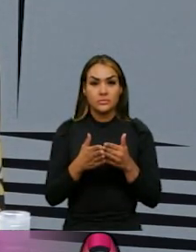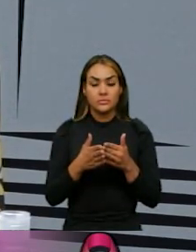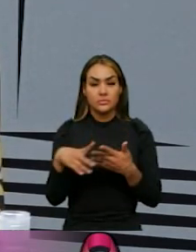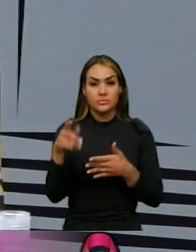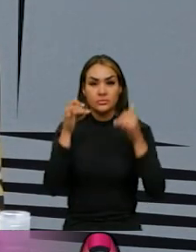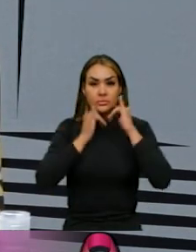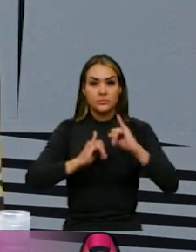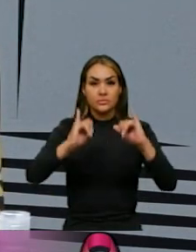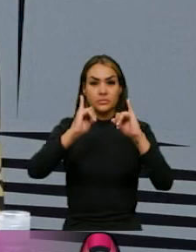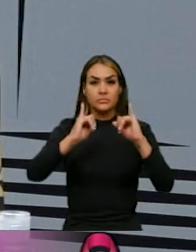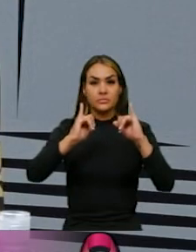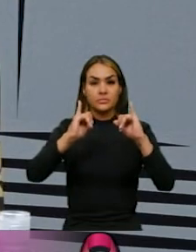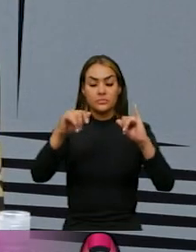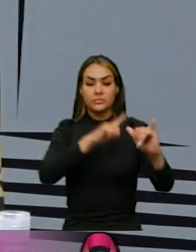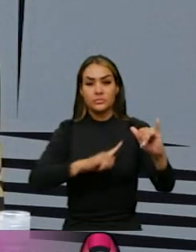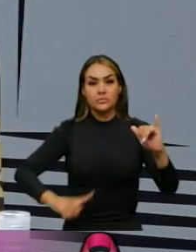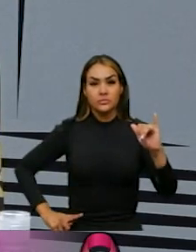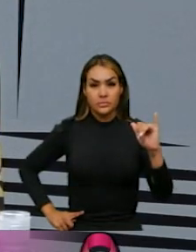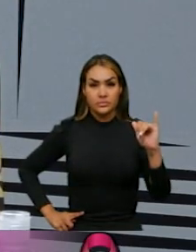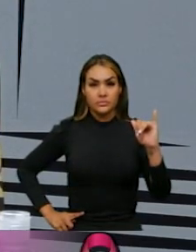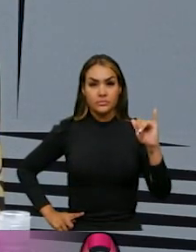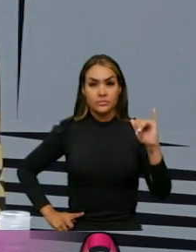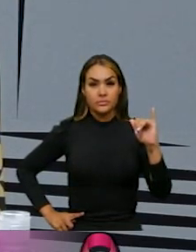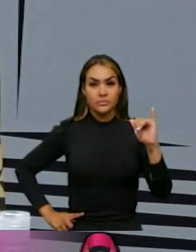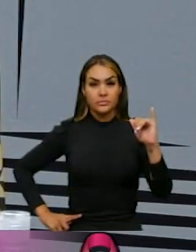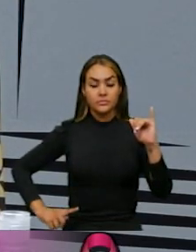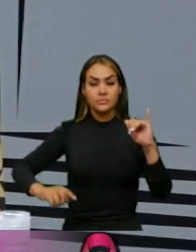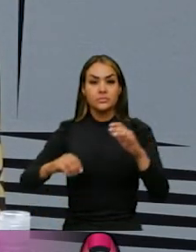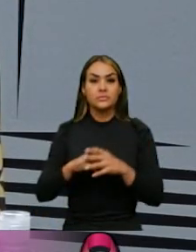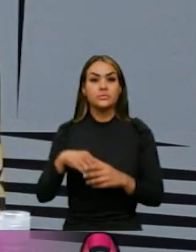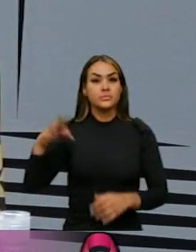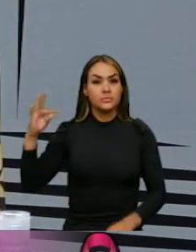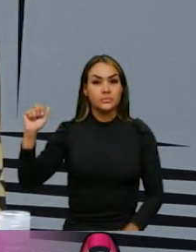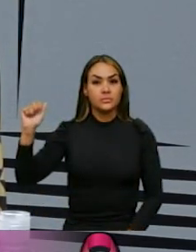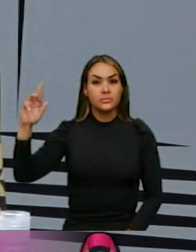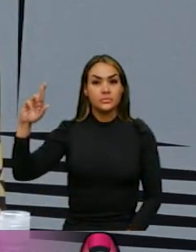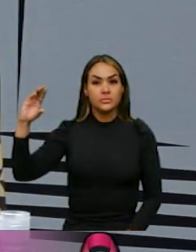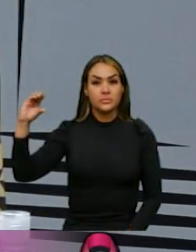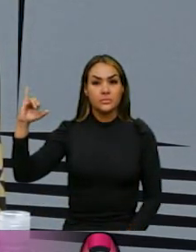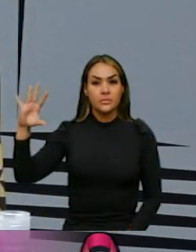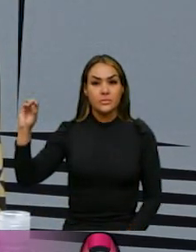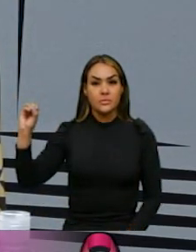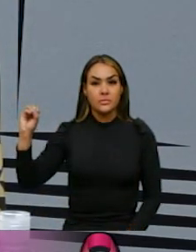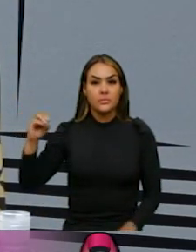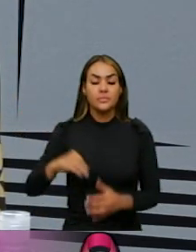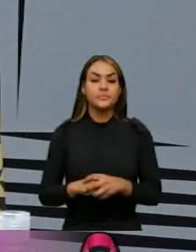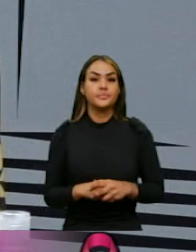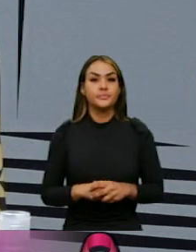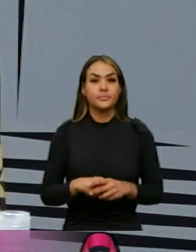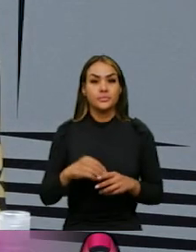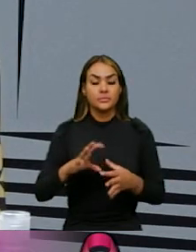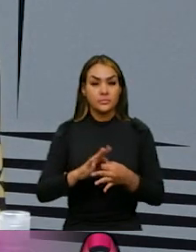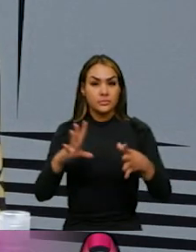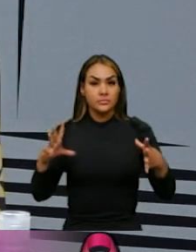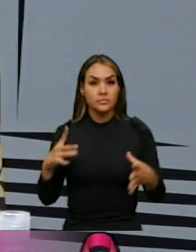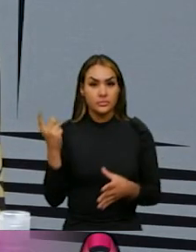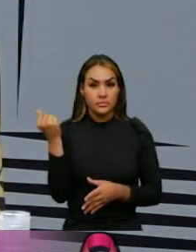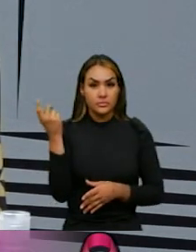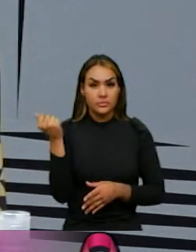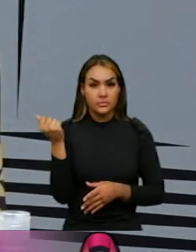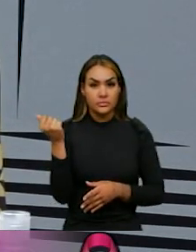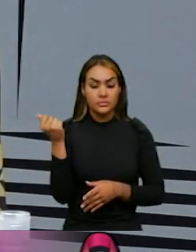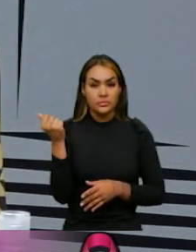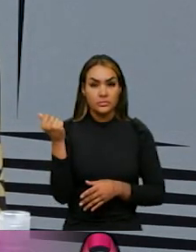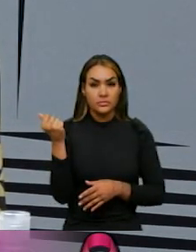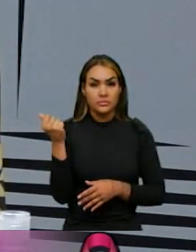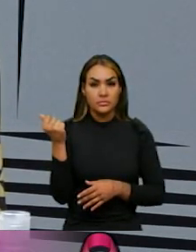seja oficiado o senhor governador do Estado de São Paulo, Tarcísio de Freitas, a fim de que proceda a liberação dos valores destinados